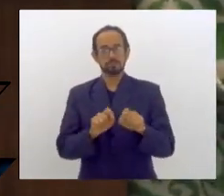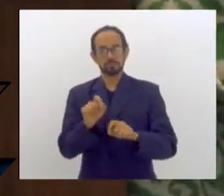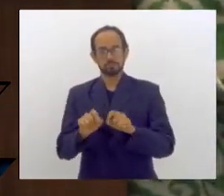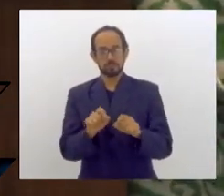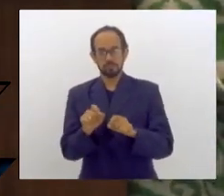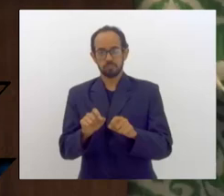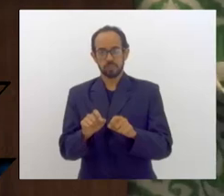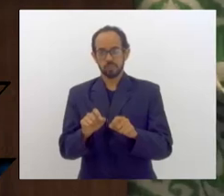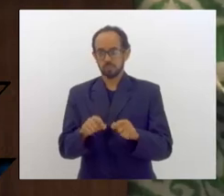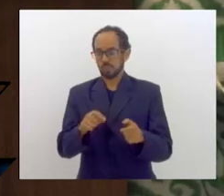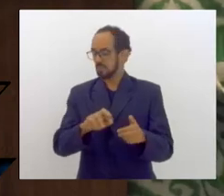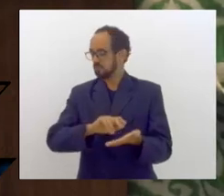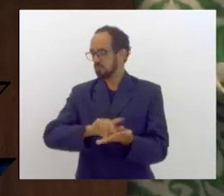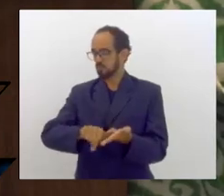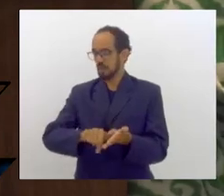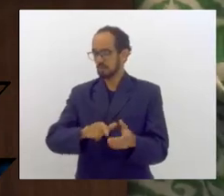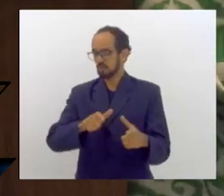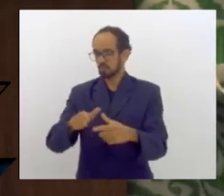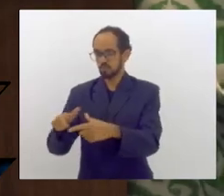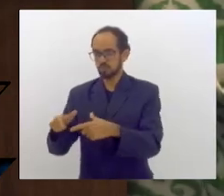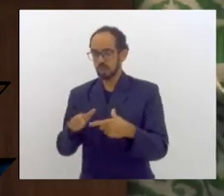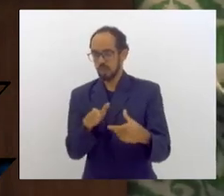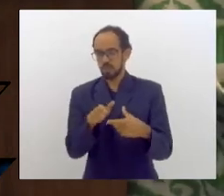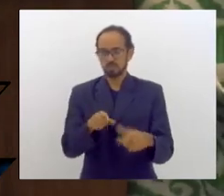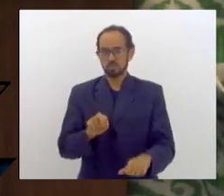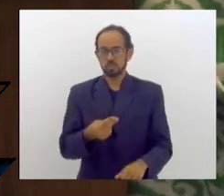diferentes lugares e ter